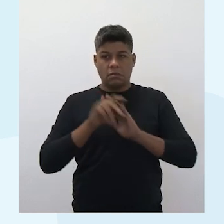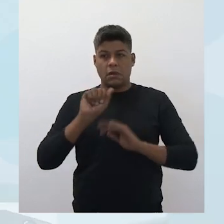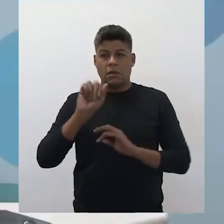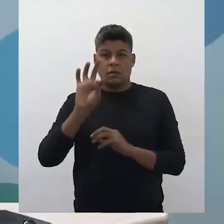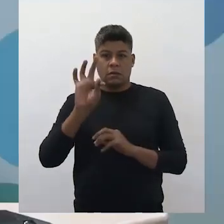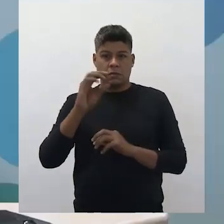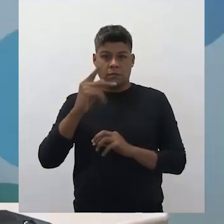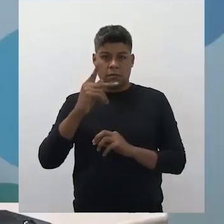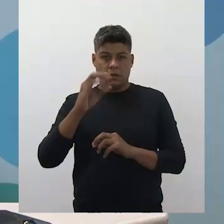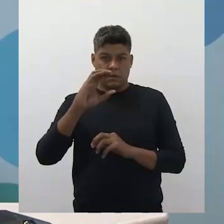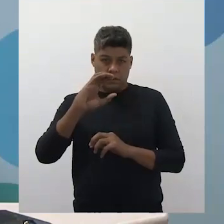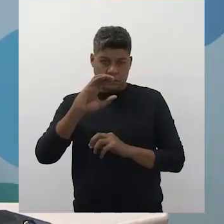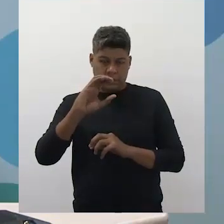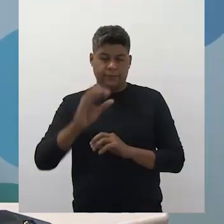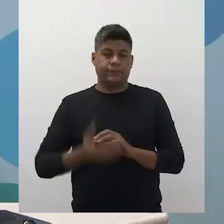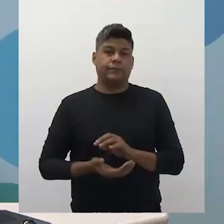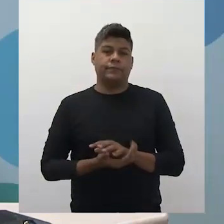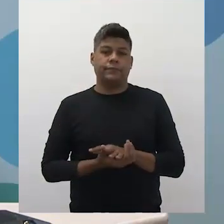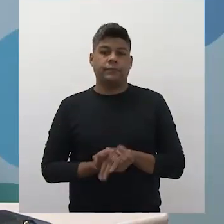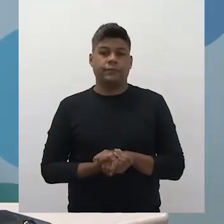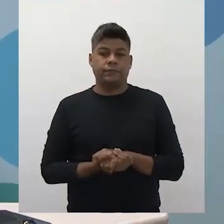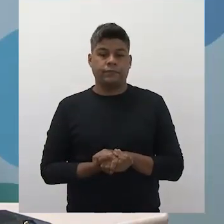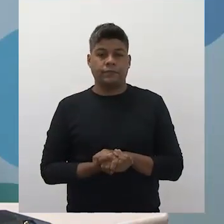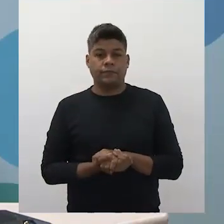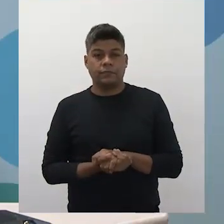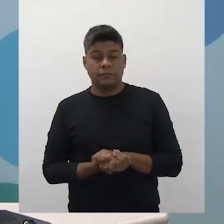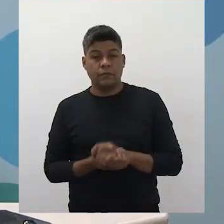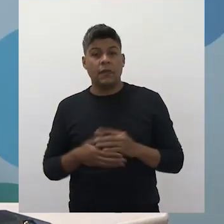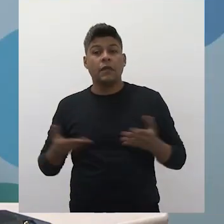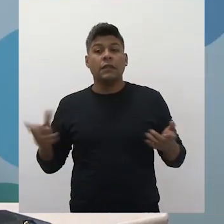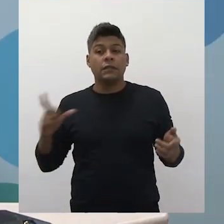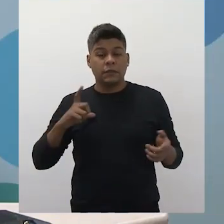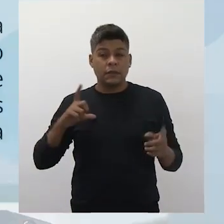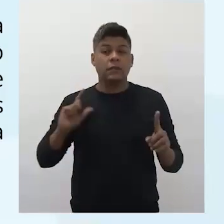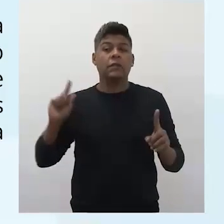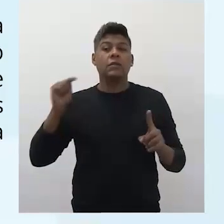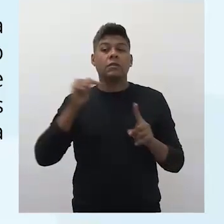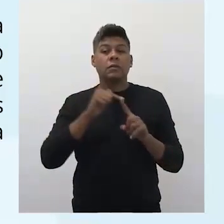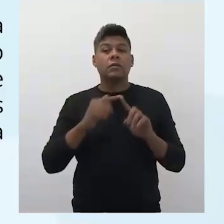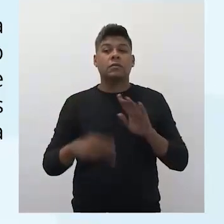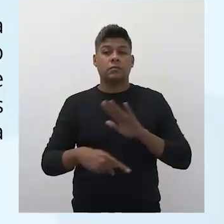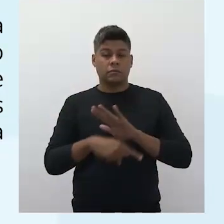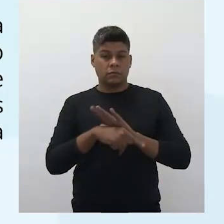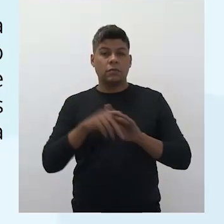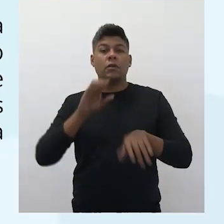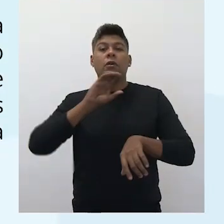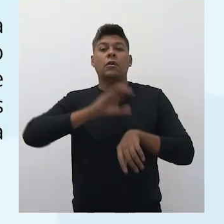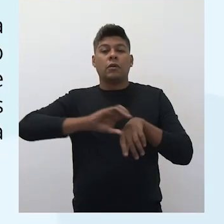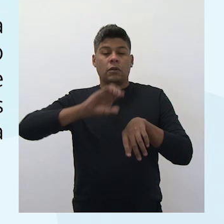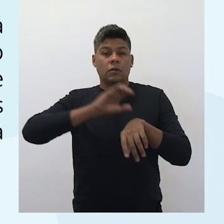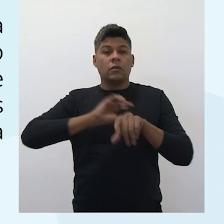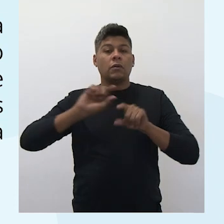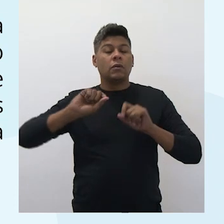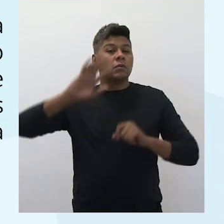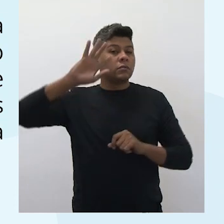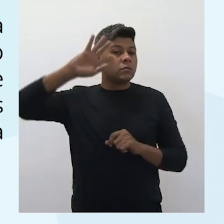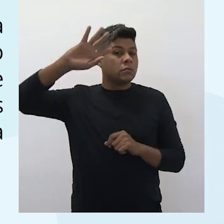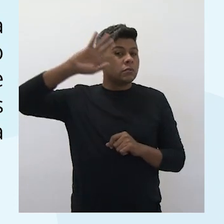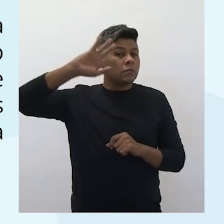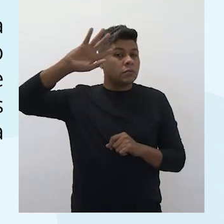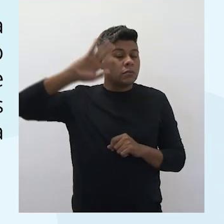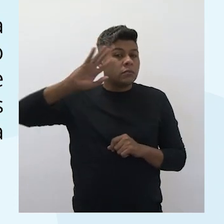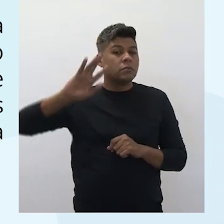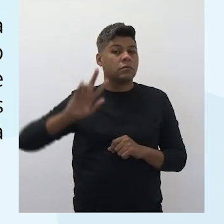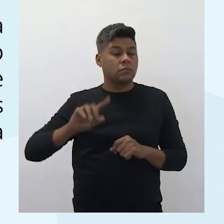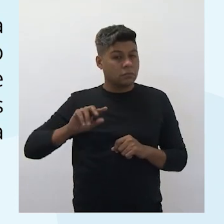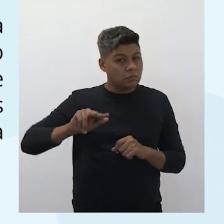área de ciência da natureza e matemática. Tá? Agora nós temos os objetivos desta formação, que é refletir sobre as